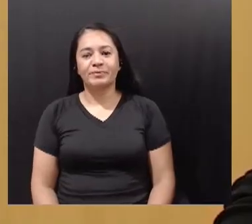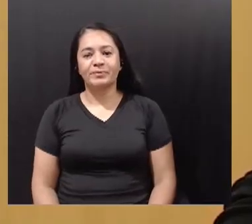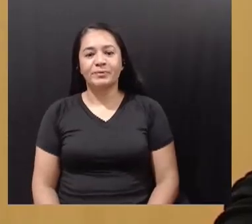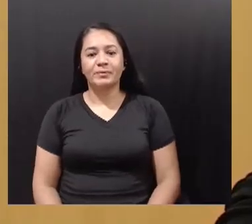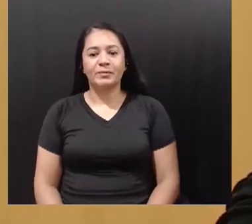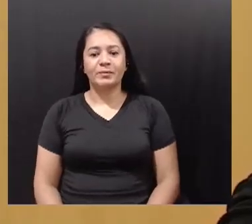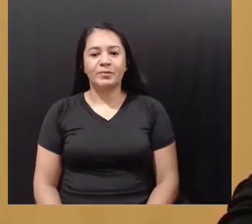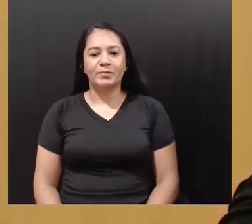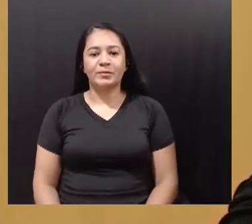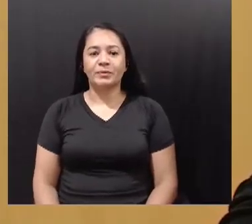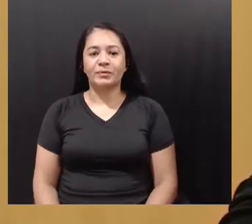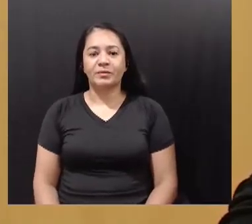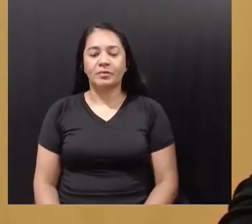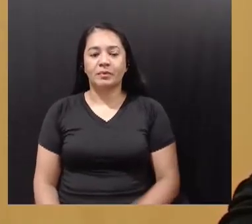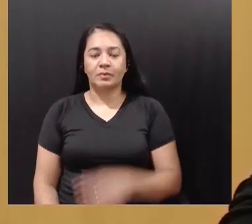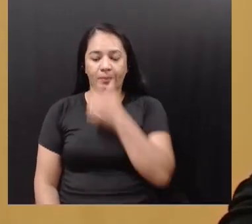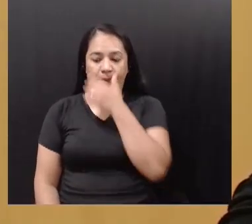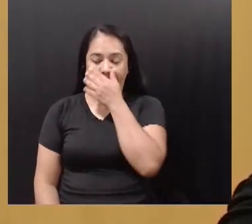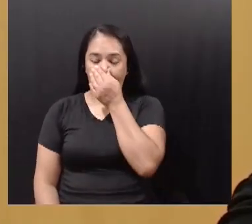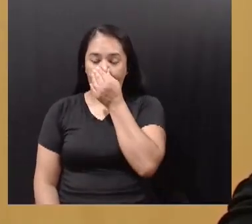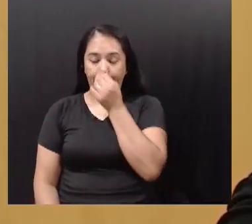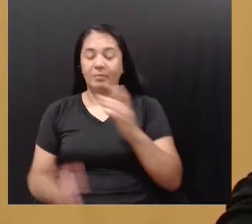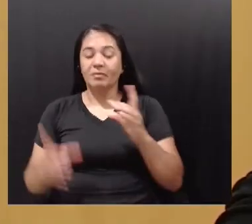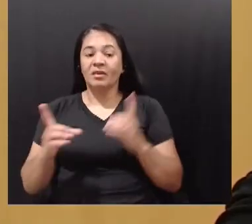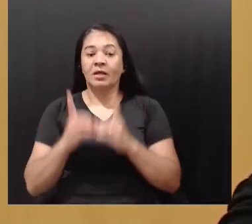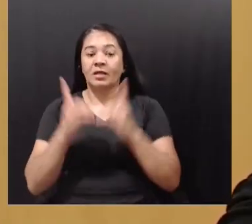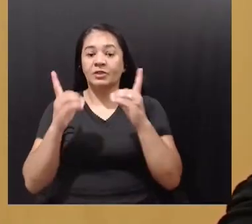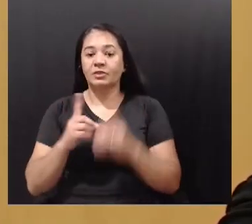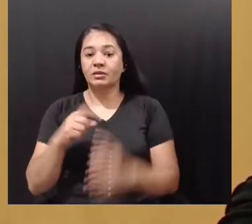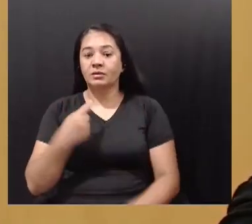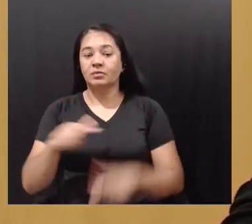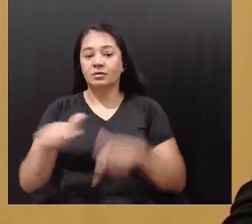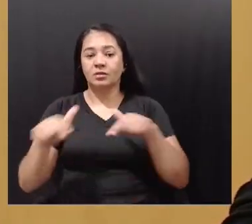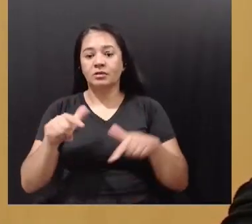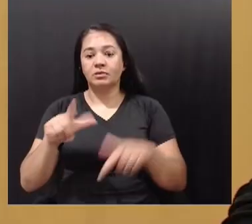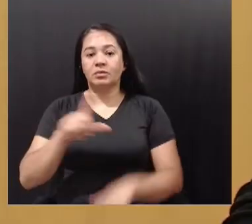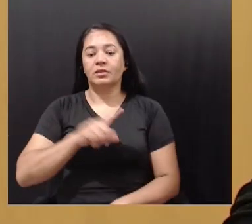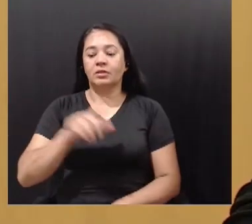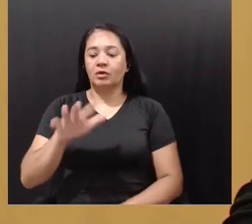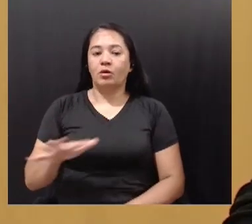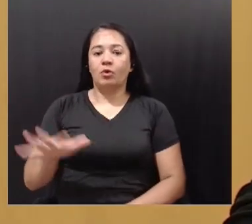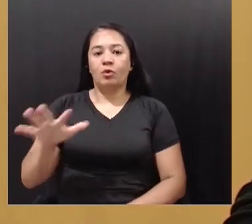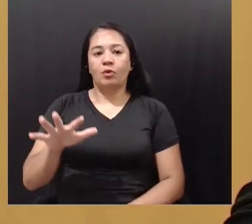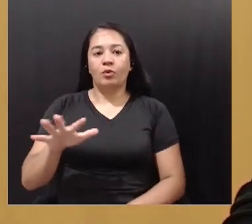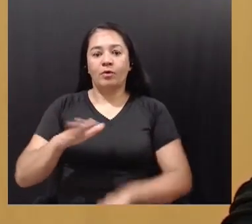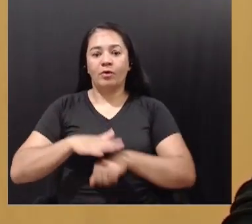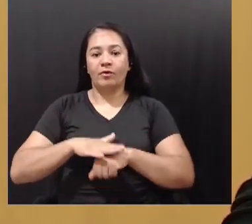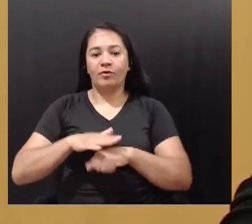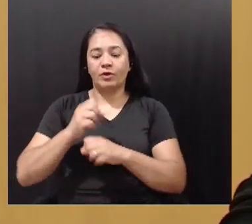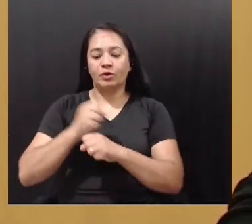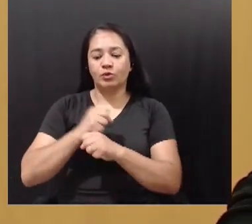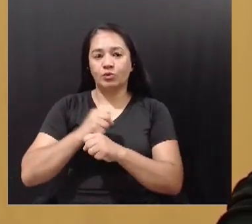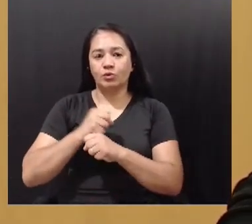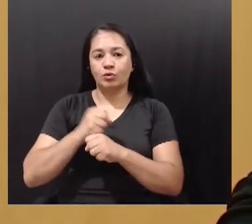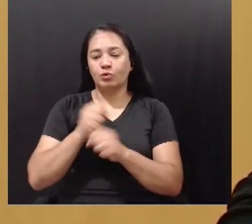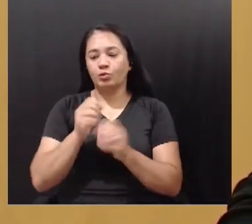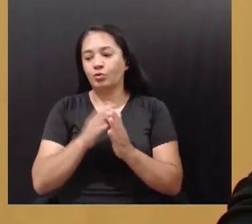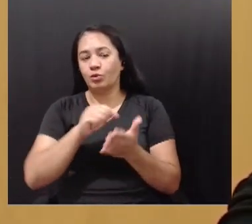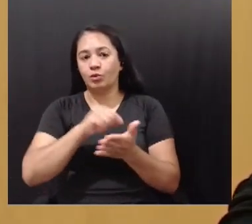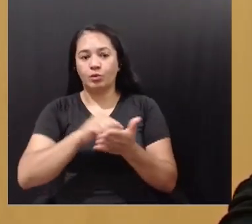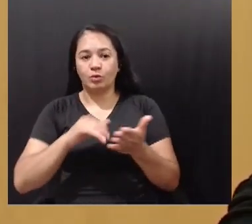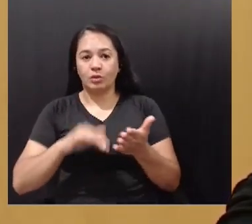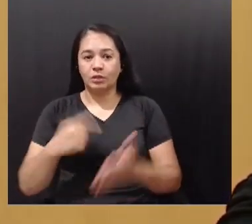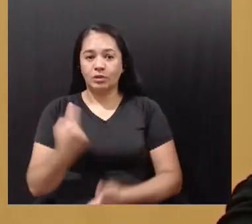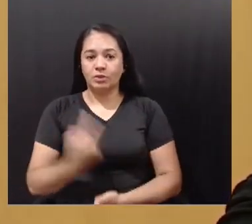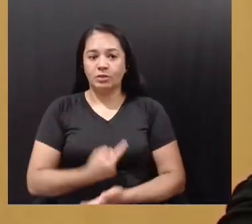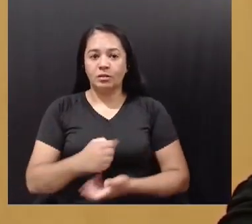é bastante dinâmico. O nosso trabalho, a gente tem um norteador que é feito no Plano Anual de Atividades aqui nosso, que